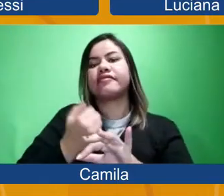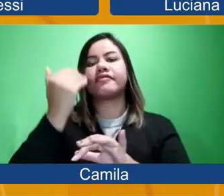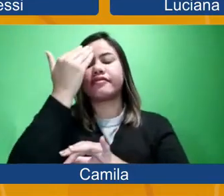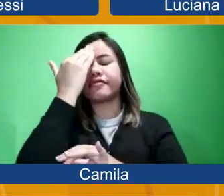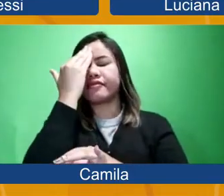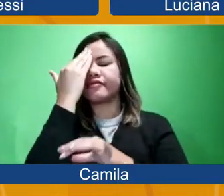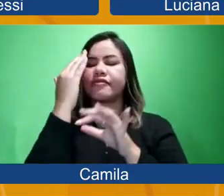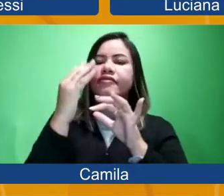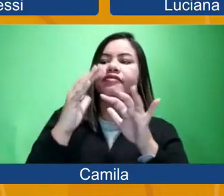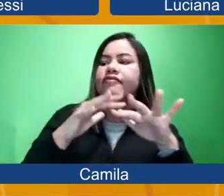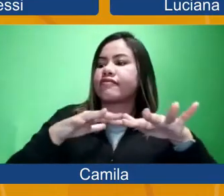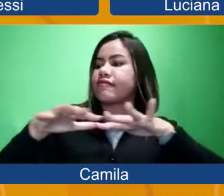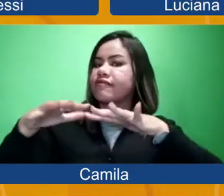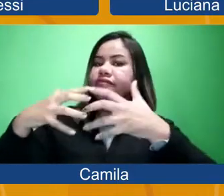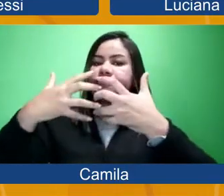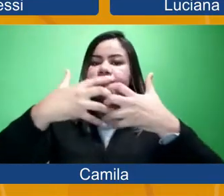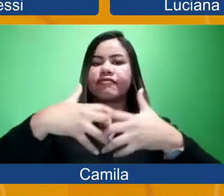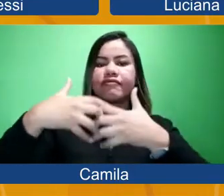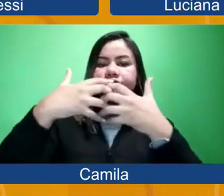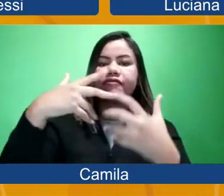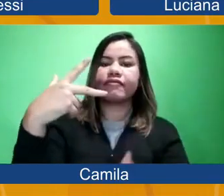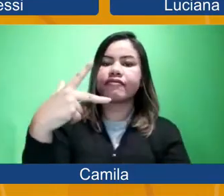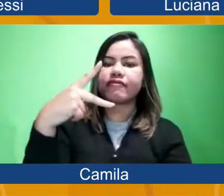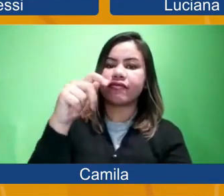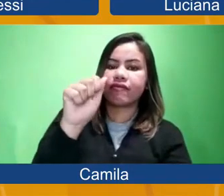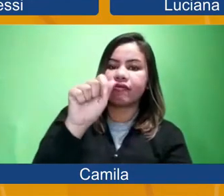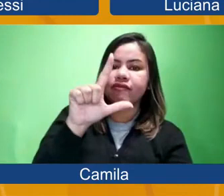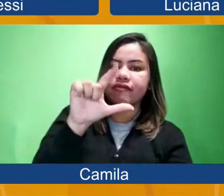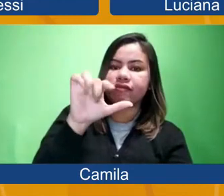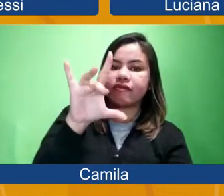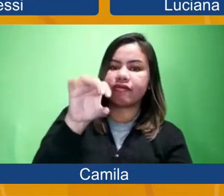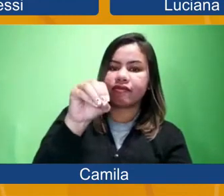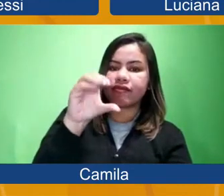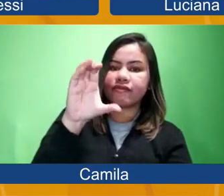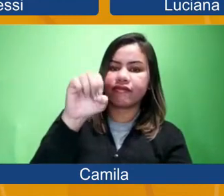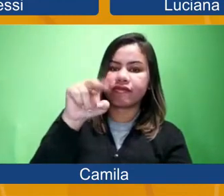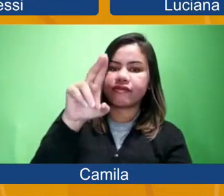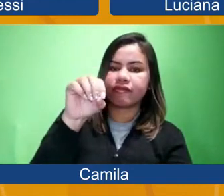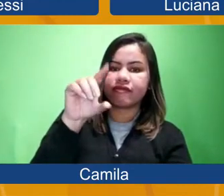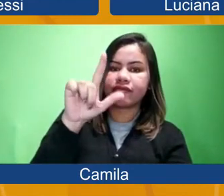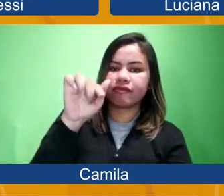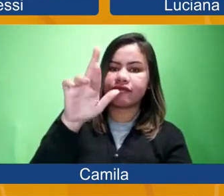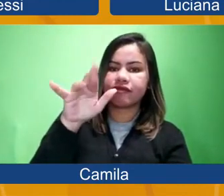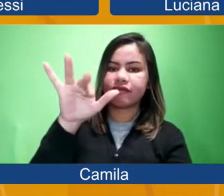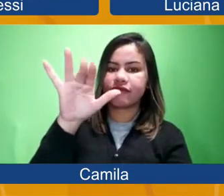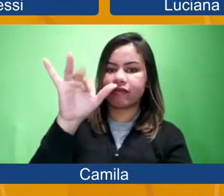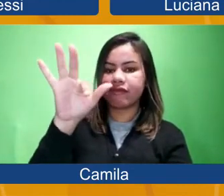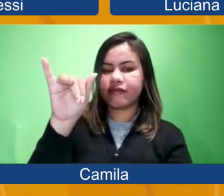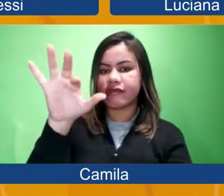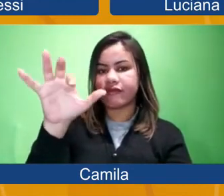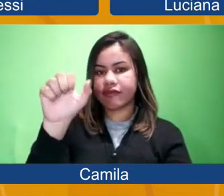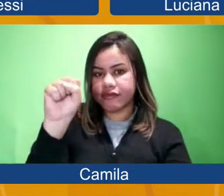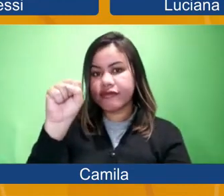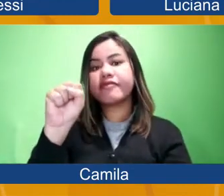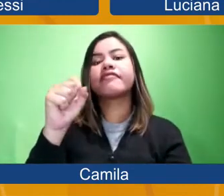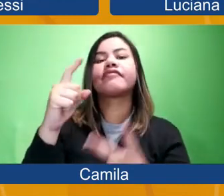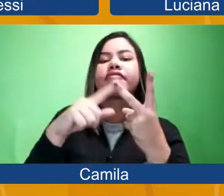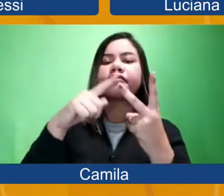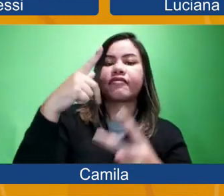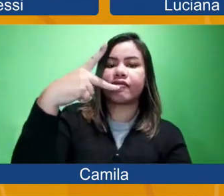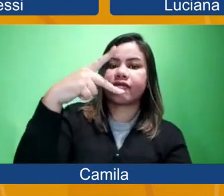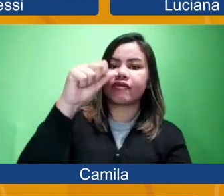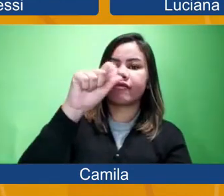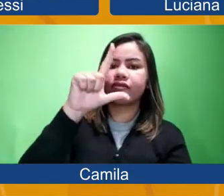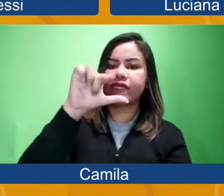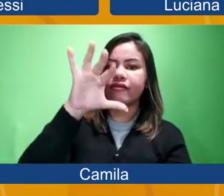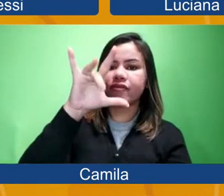características paleoceanográficas e paleoclimáticas reconstituídas. Professor Cristiano, muito obrigado por aceitar nosso convite.